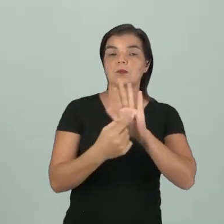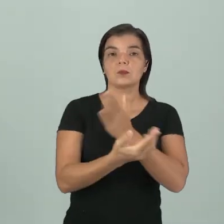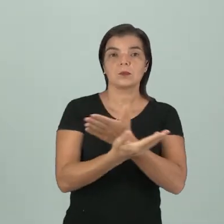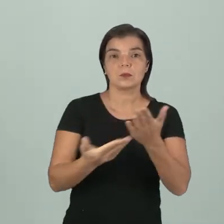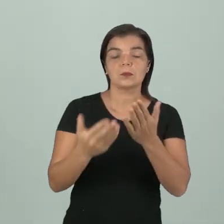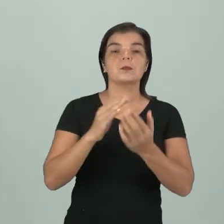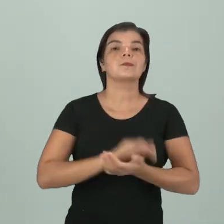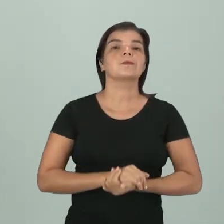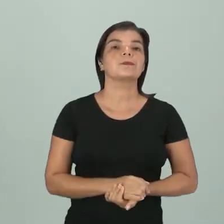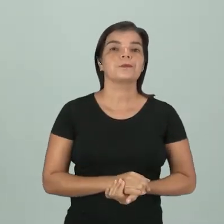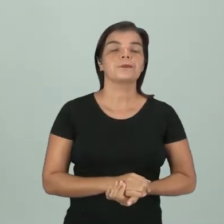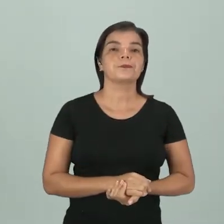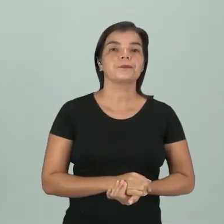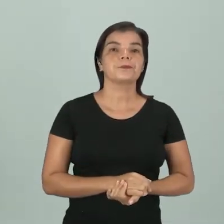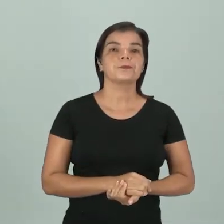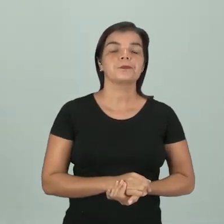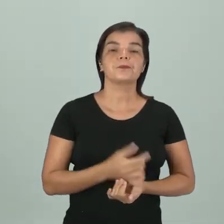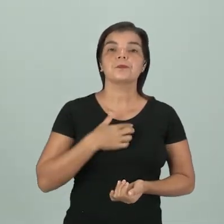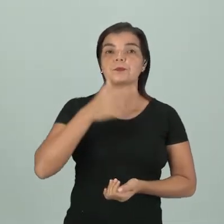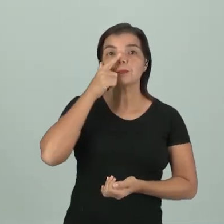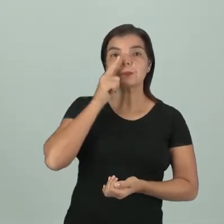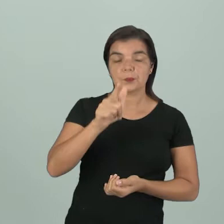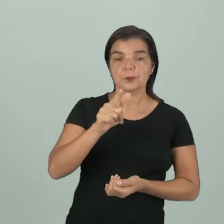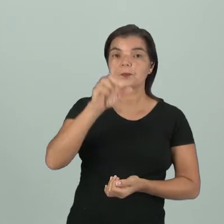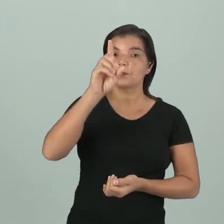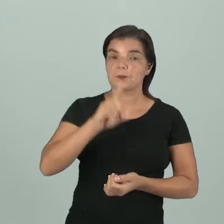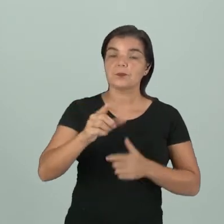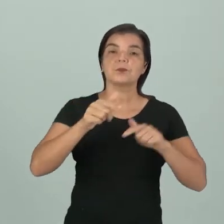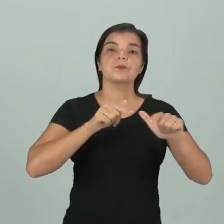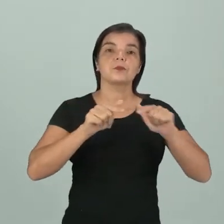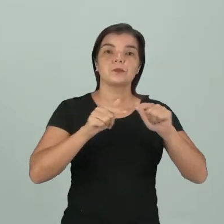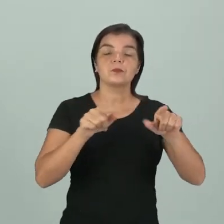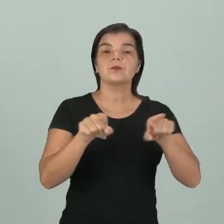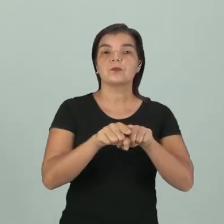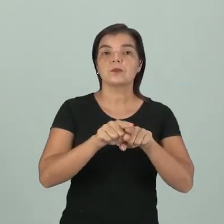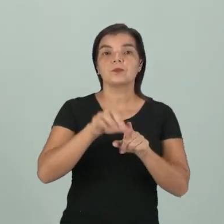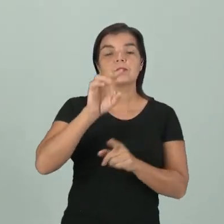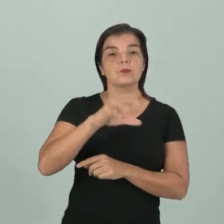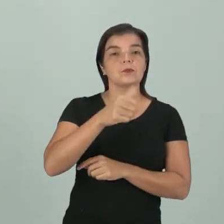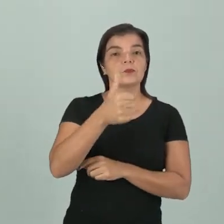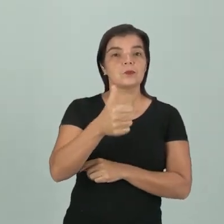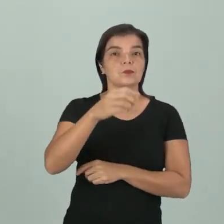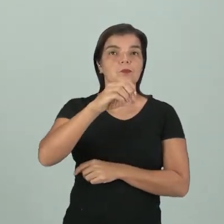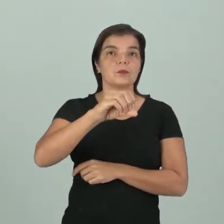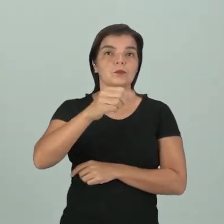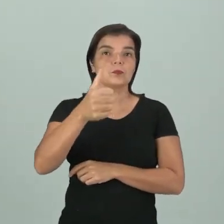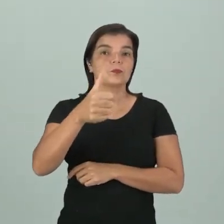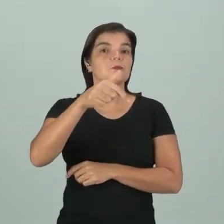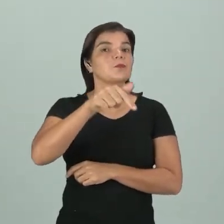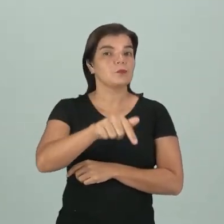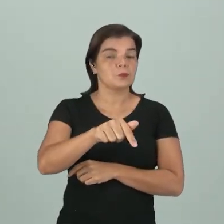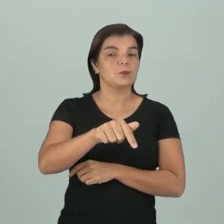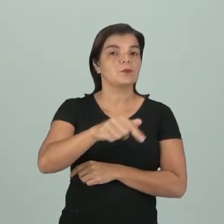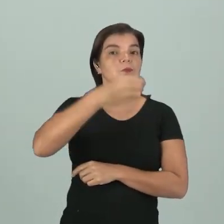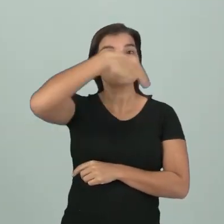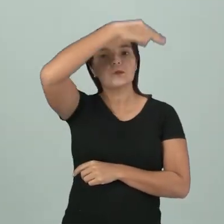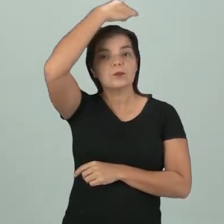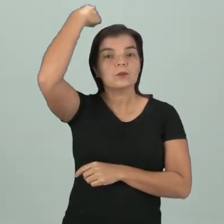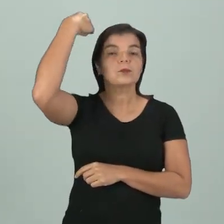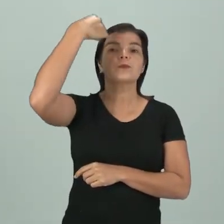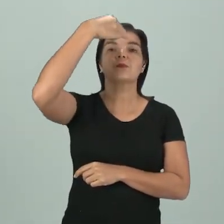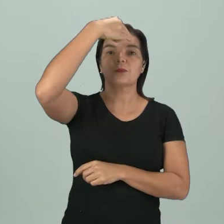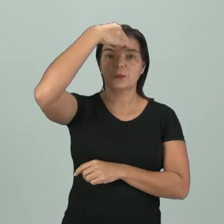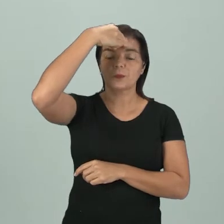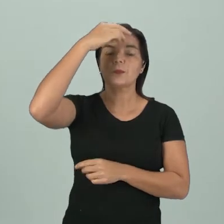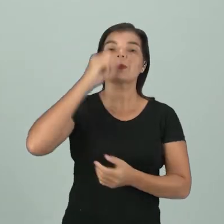pouco dessa conquista nesse direito trabalhista? Apenas em 1917, lá no